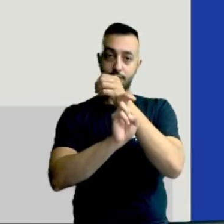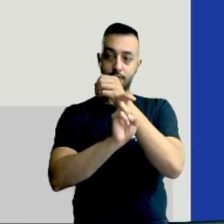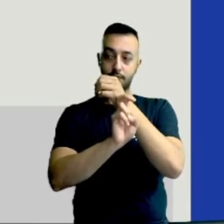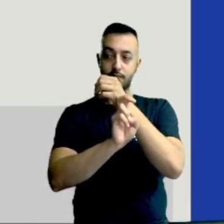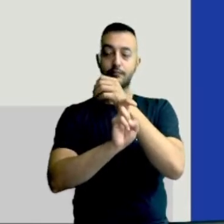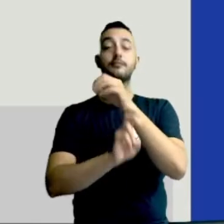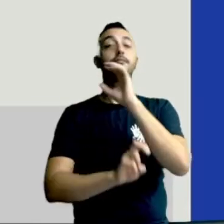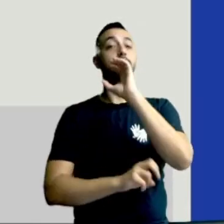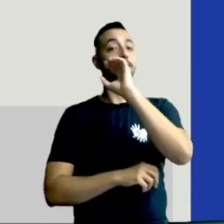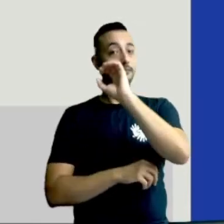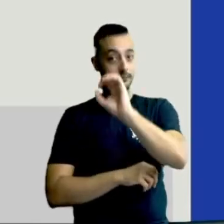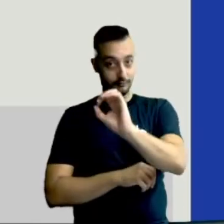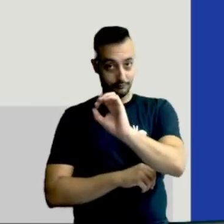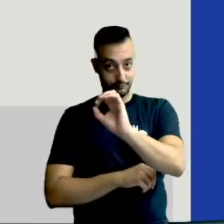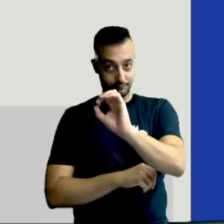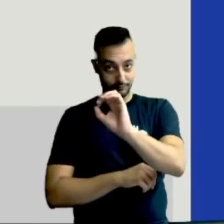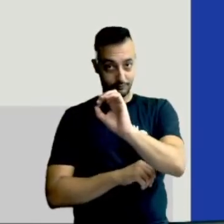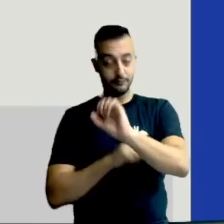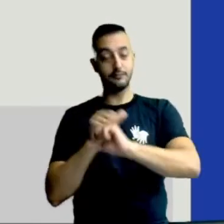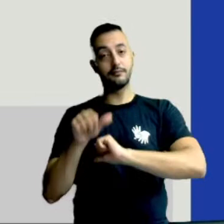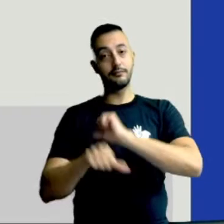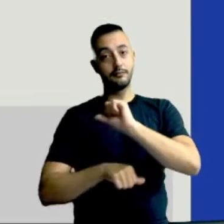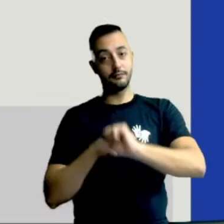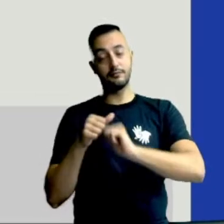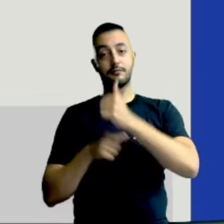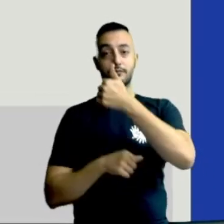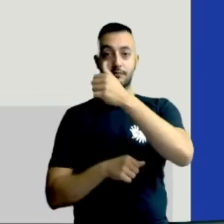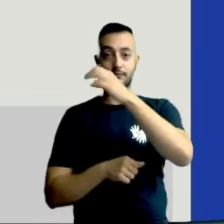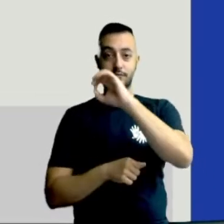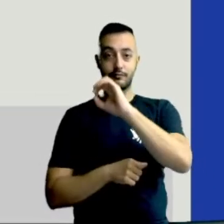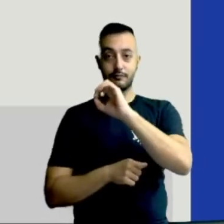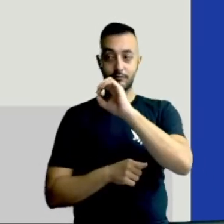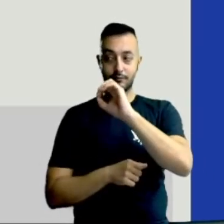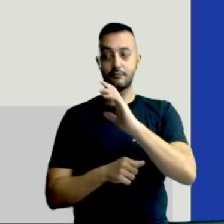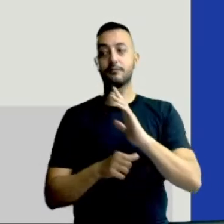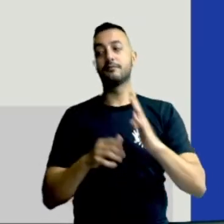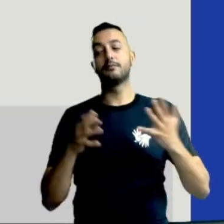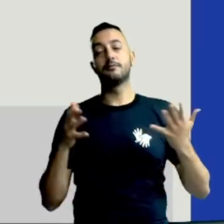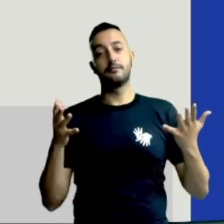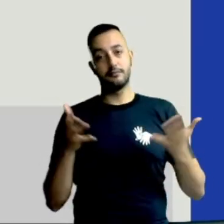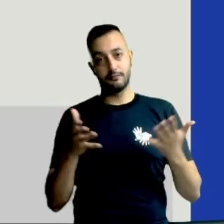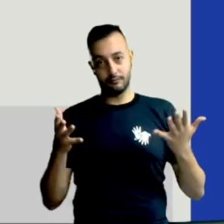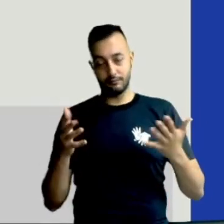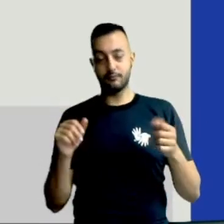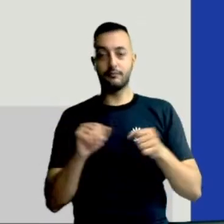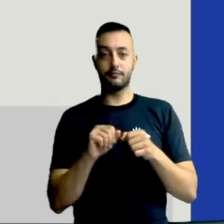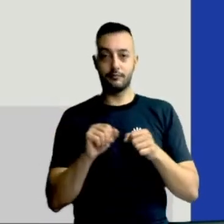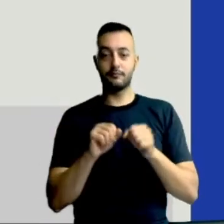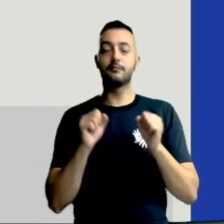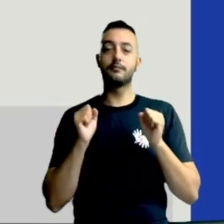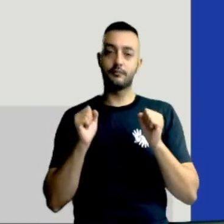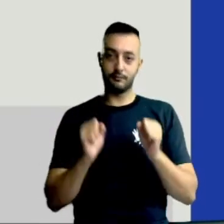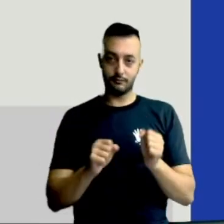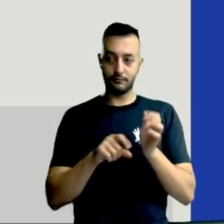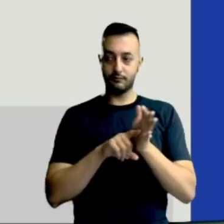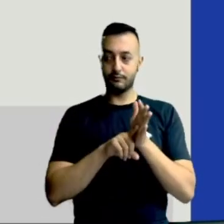E onde era 0, vai se tornar 10. Agora, a gente pode fazer a subtração, não é